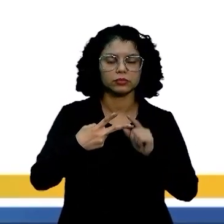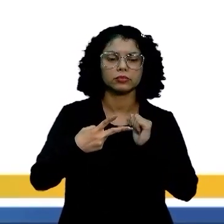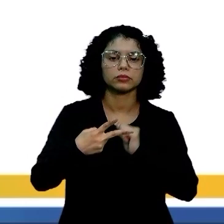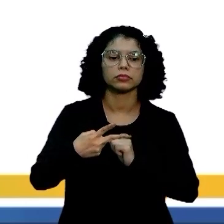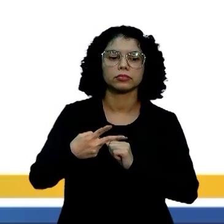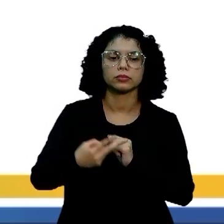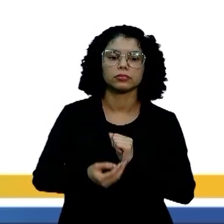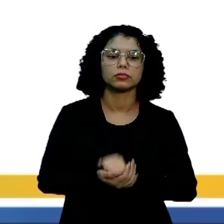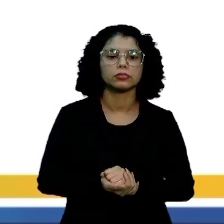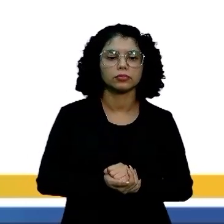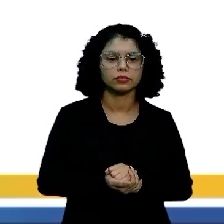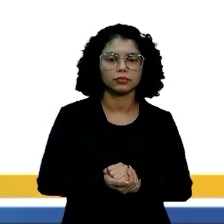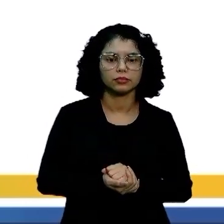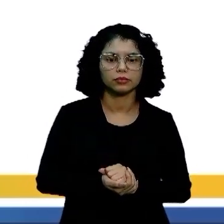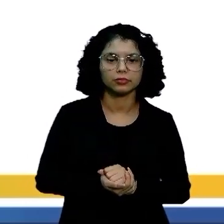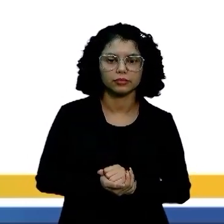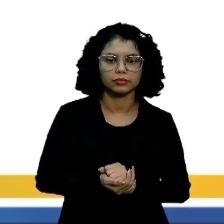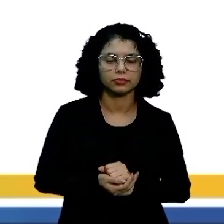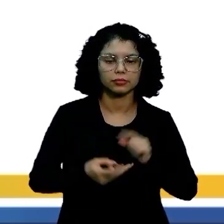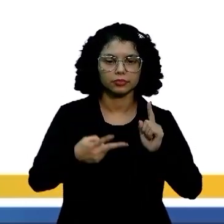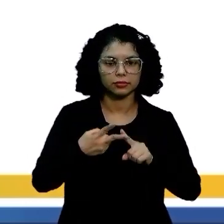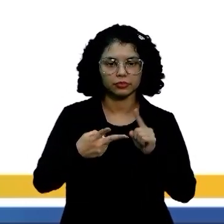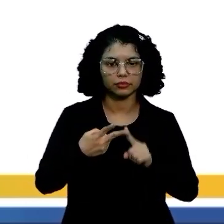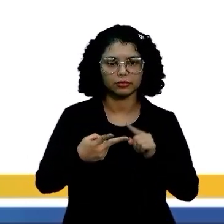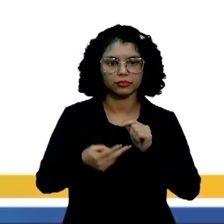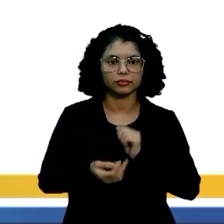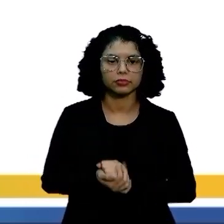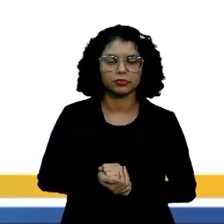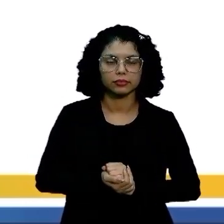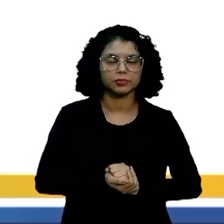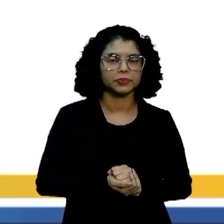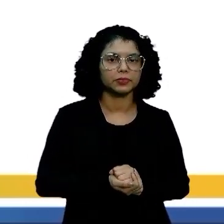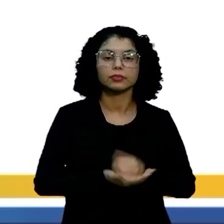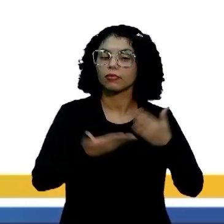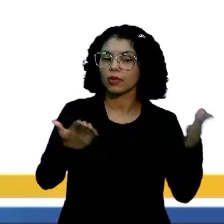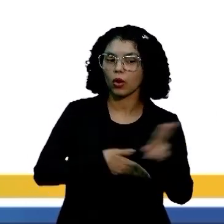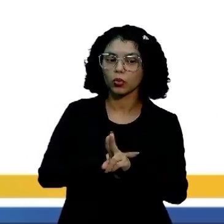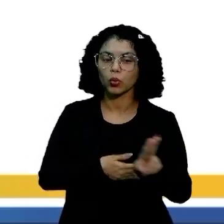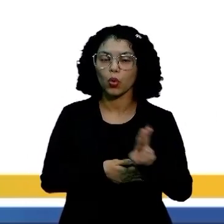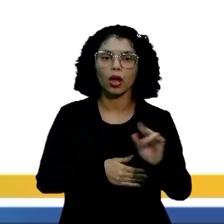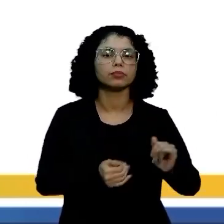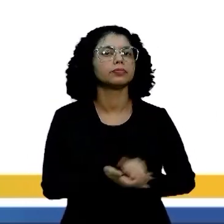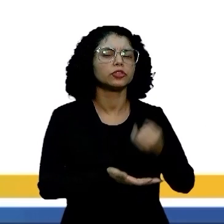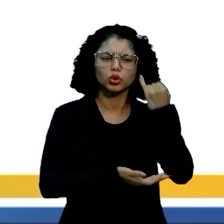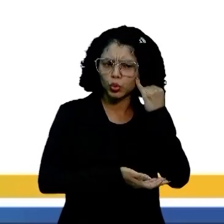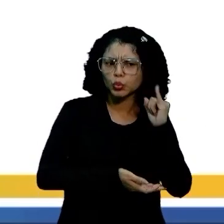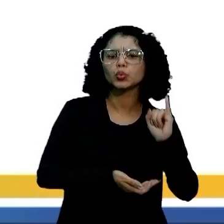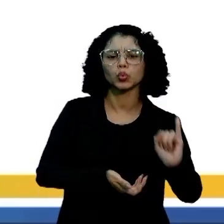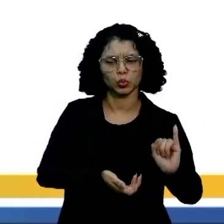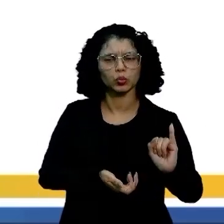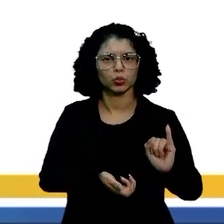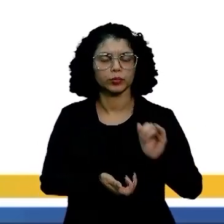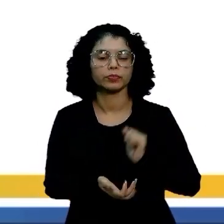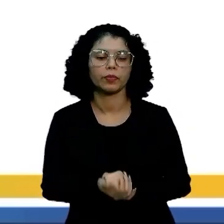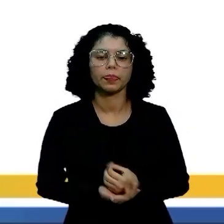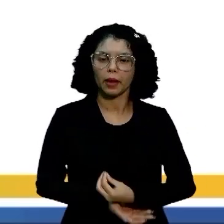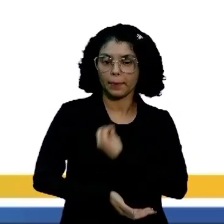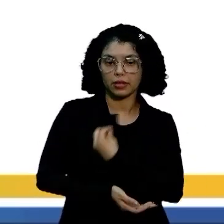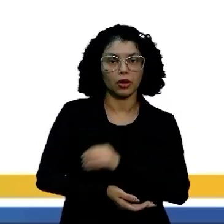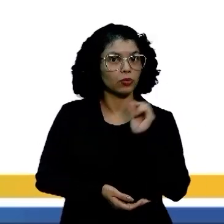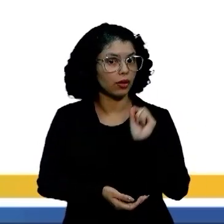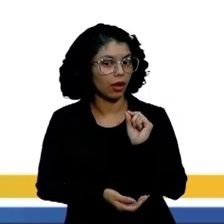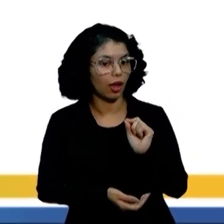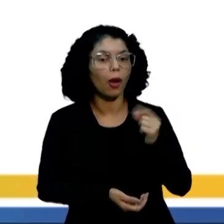conceptismo, perdão, que a professora tem uma dicção de milhões, viu? É o chamado jogo de ideias, tá? Nele está presente